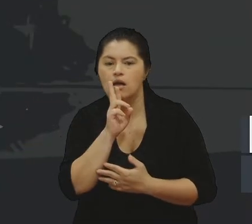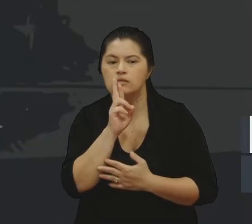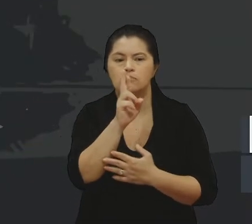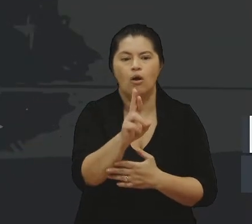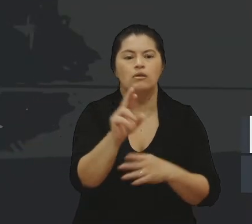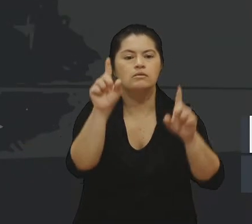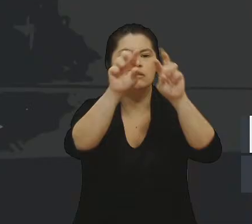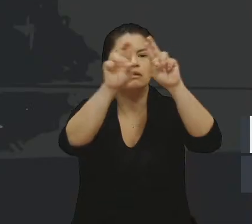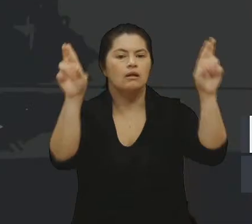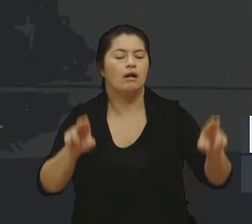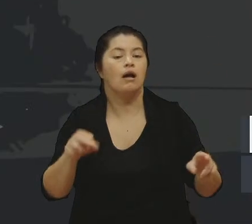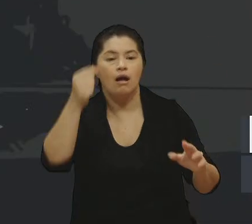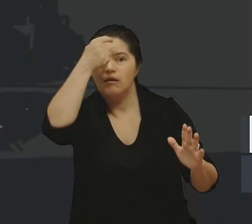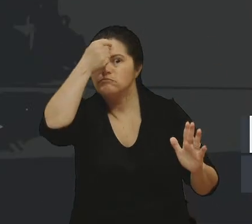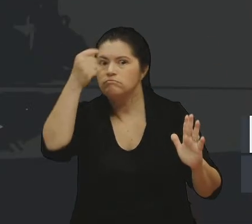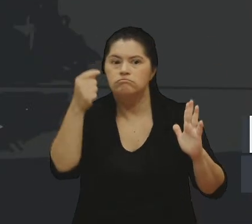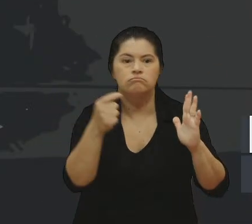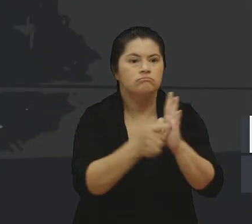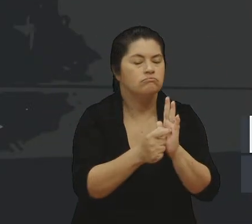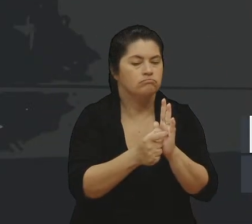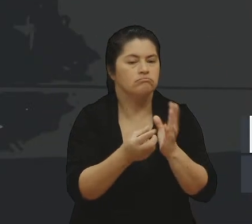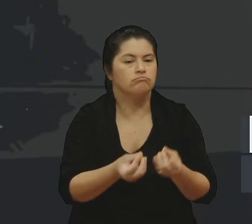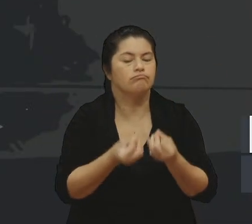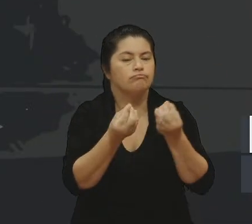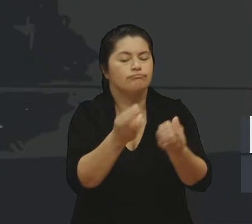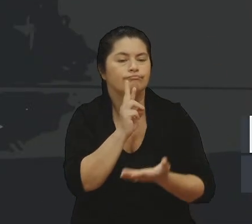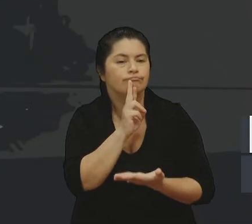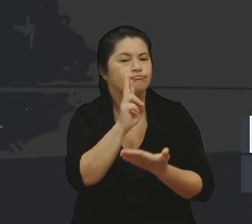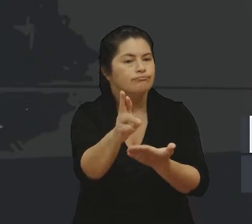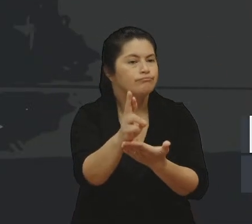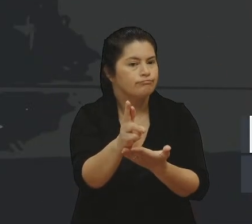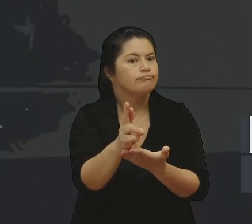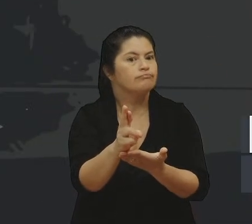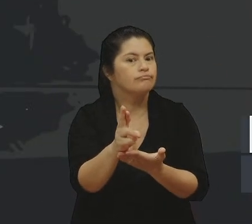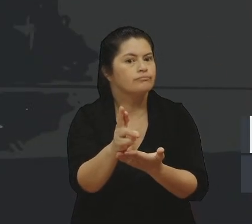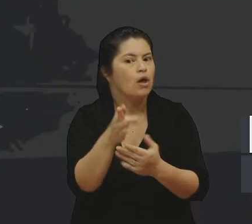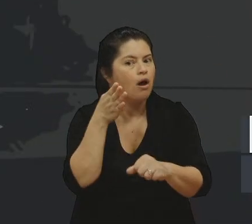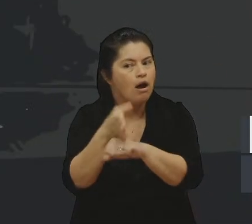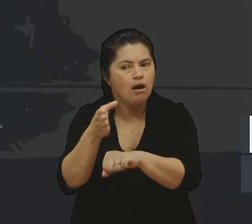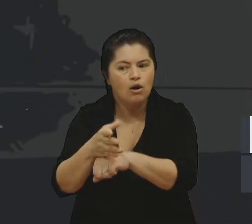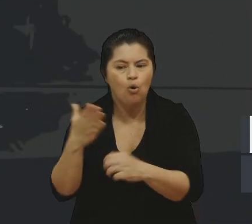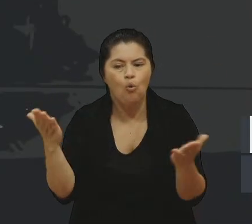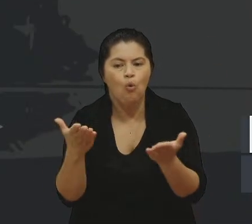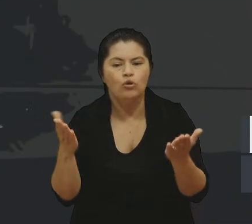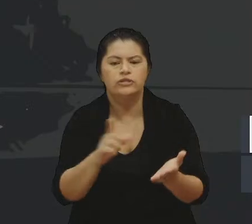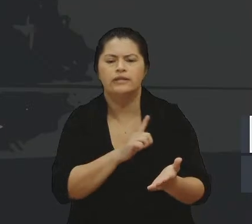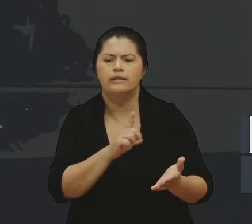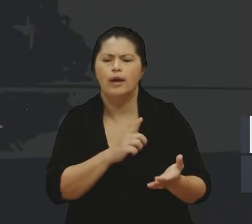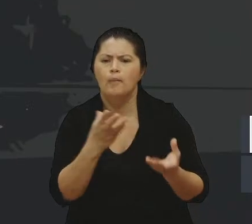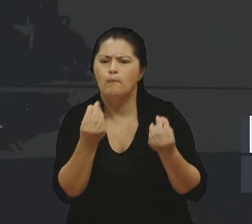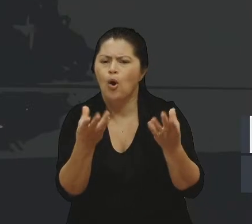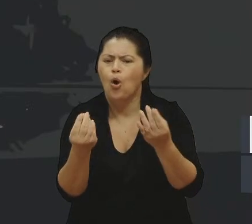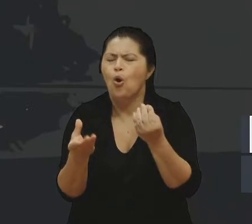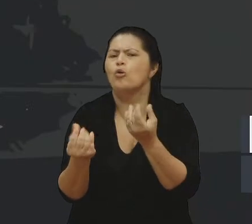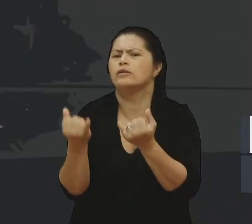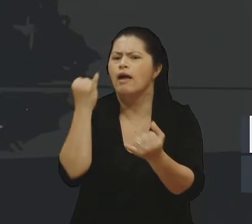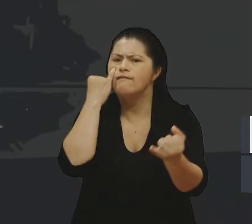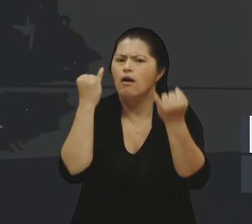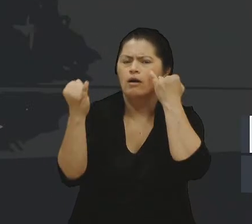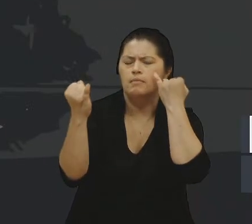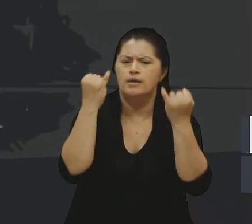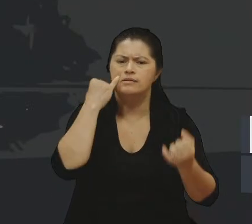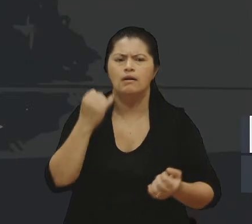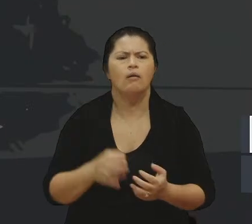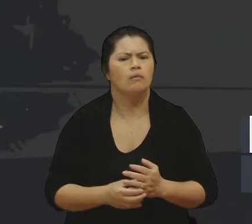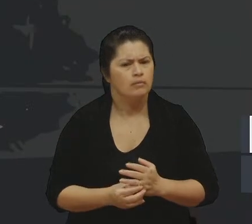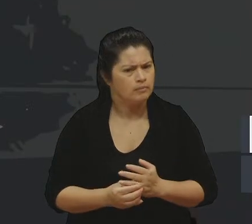por uma inteligência que reúne isso e te entrega uma resposta formatada. Então, assim, o acesso que a gente tem hoje de informação é muito grande. E pasmem, gente, eu estou falando